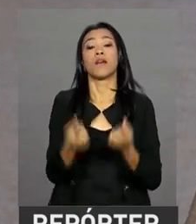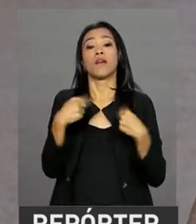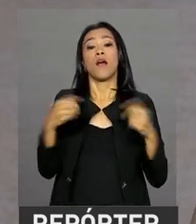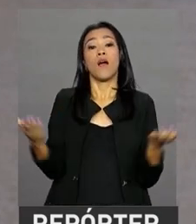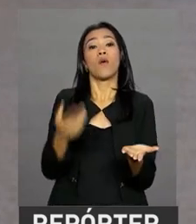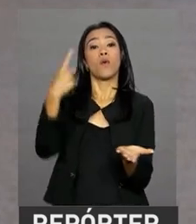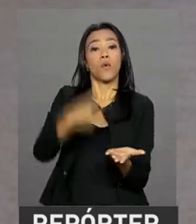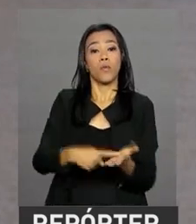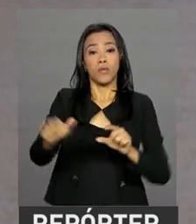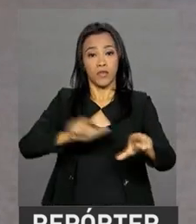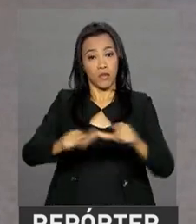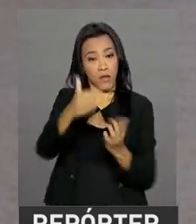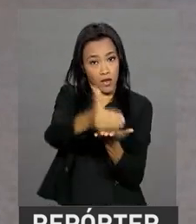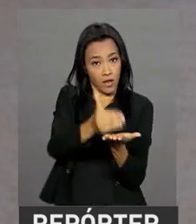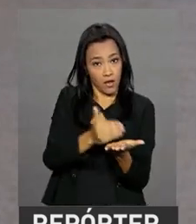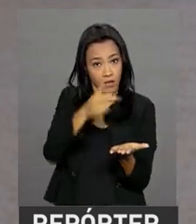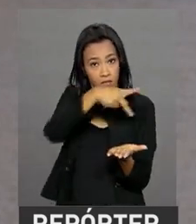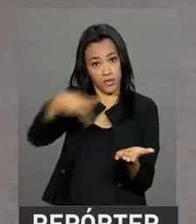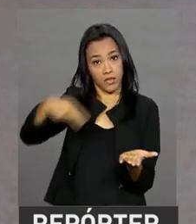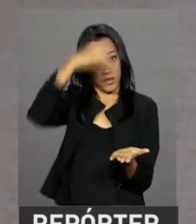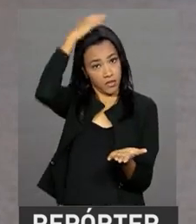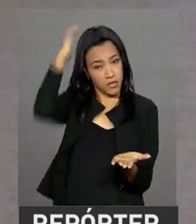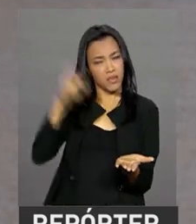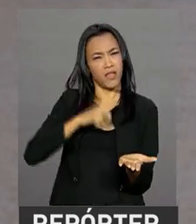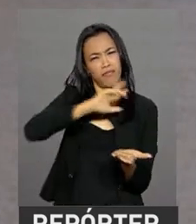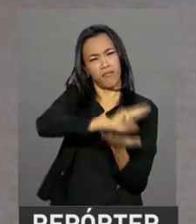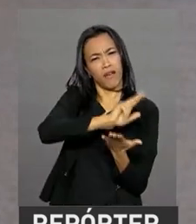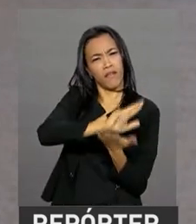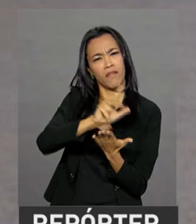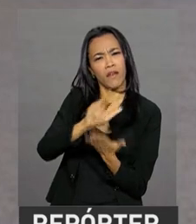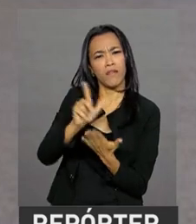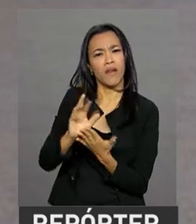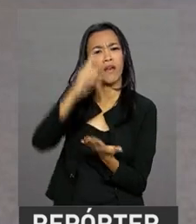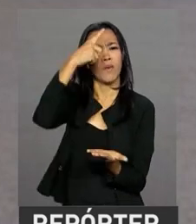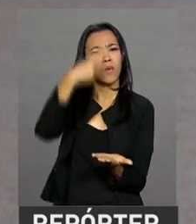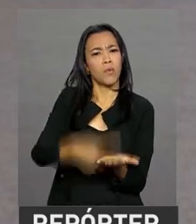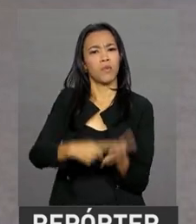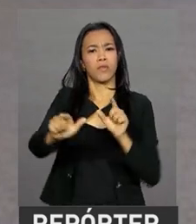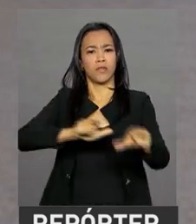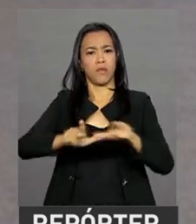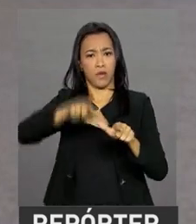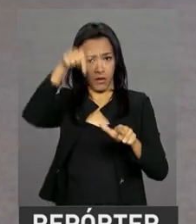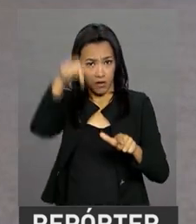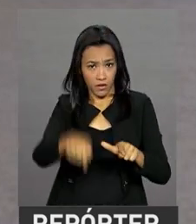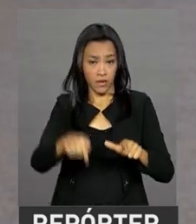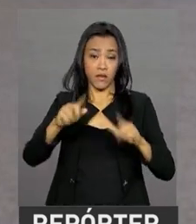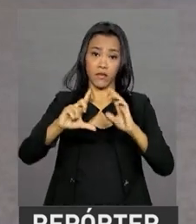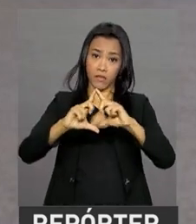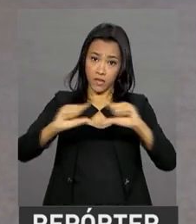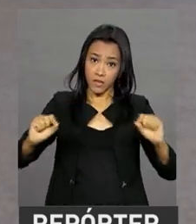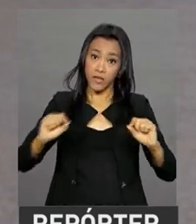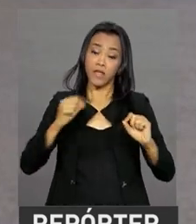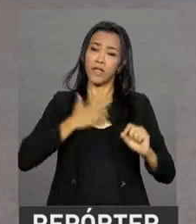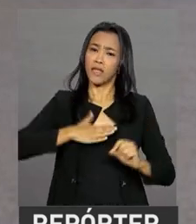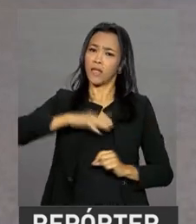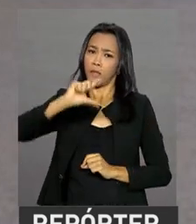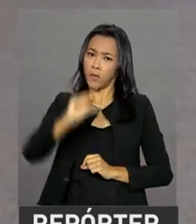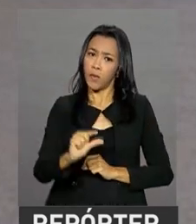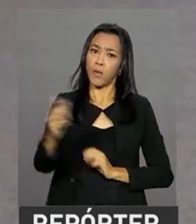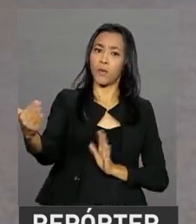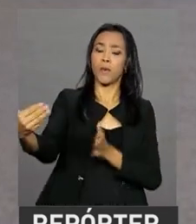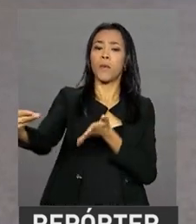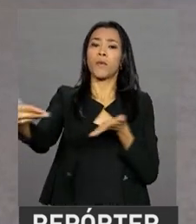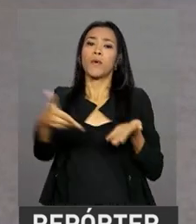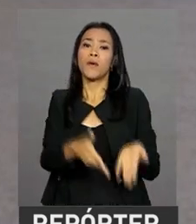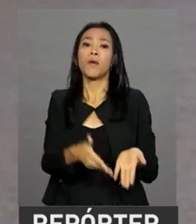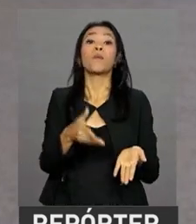presidente Michel Temer nessa quinta-feira. O presidente tem uma série de compromissos aqui em Brasília. Daqui a pouco, Michel Temer recebe aqui no Palácio